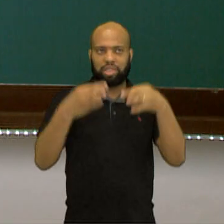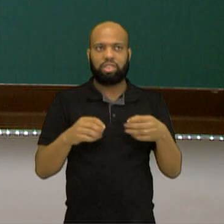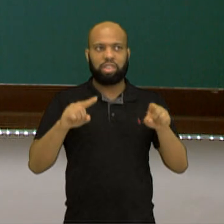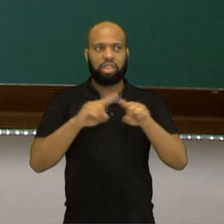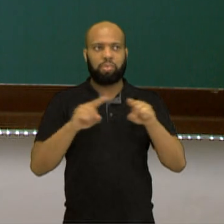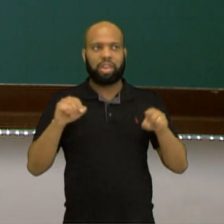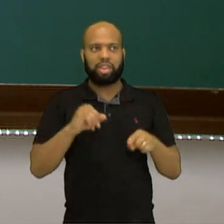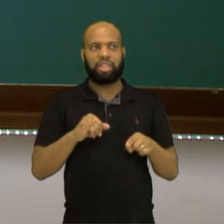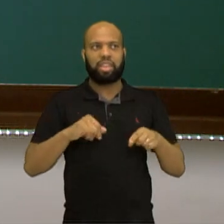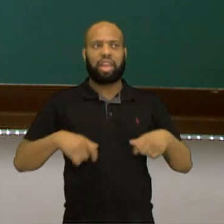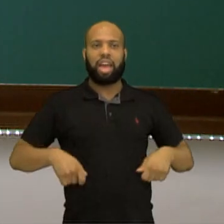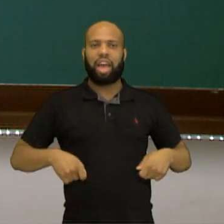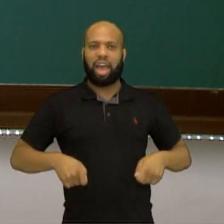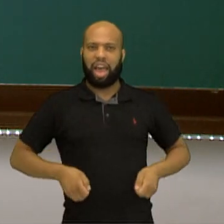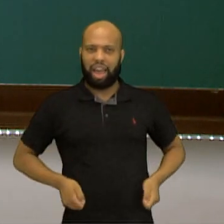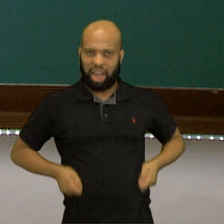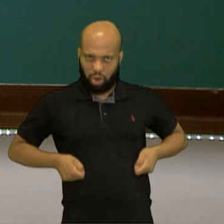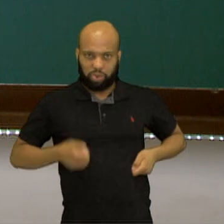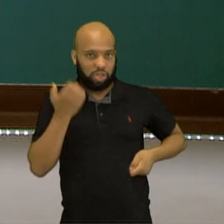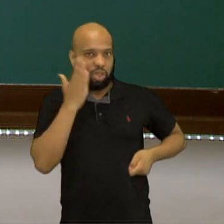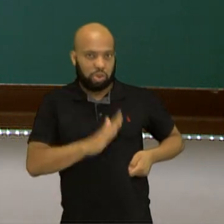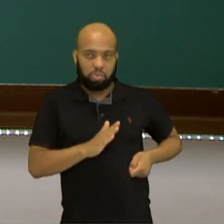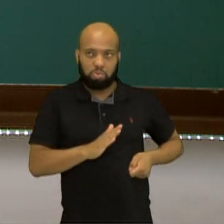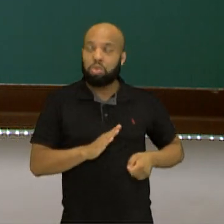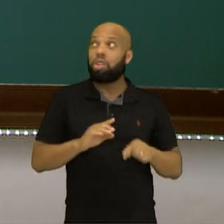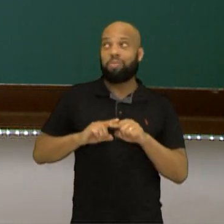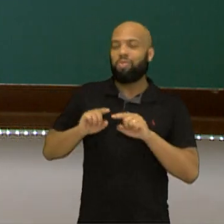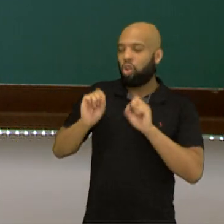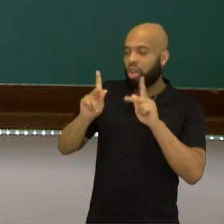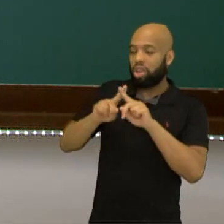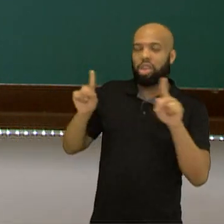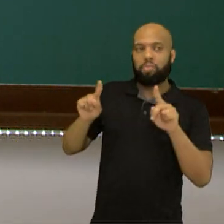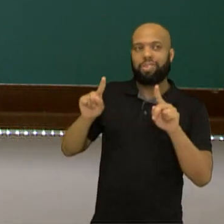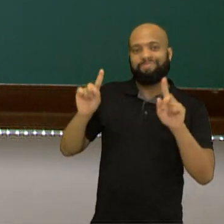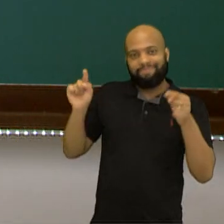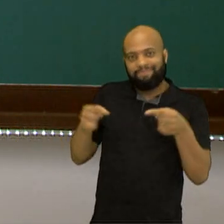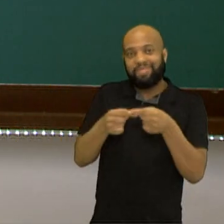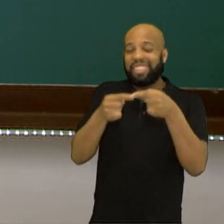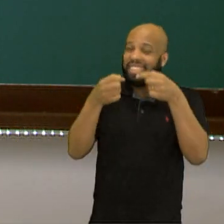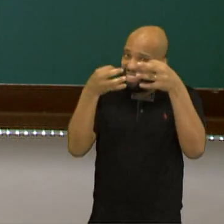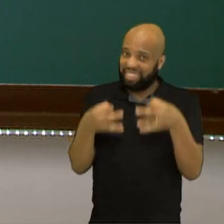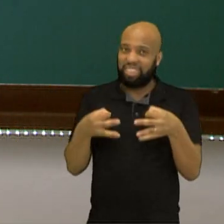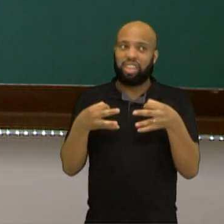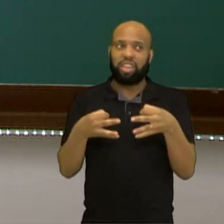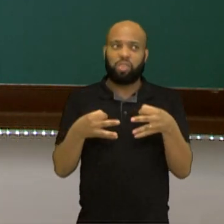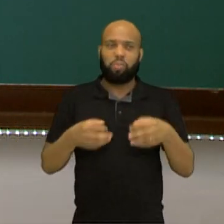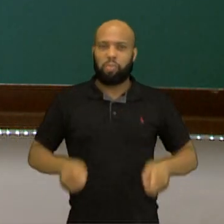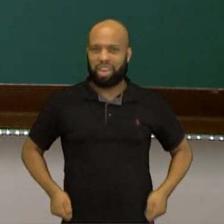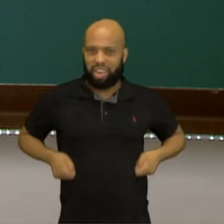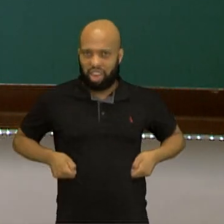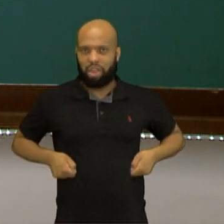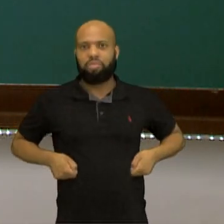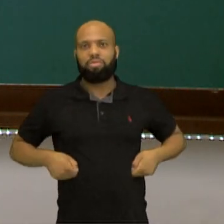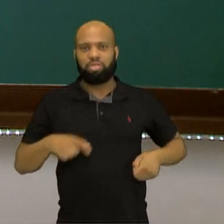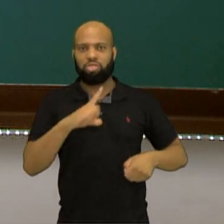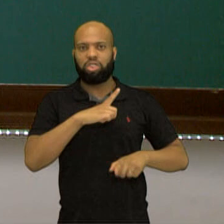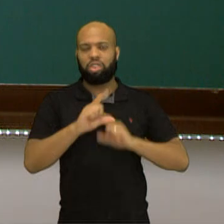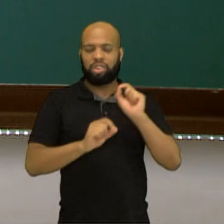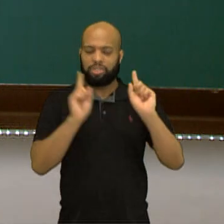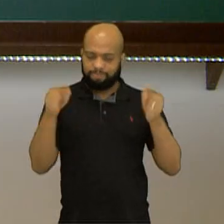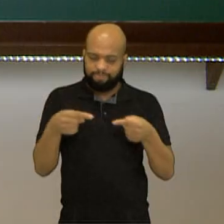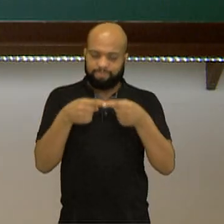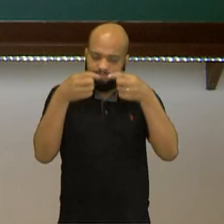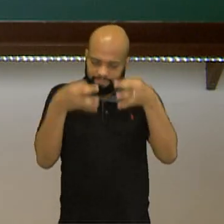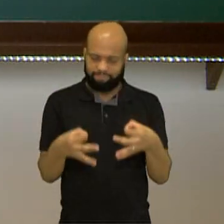ela for mais larga, aí até que vai, né? Mas nesse caso aí, vamos tentar colocar uma roupa mais